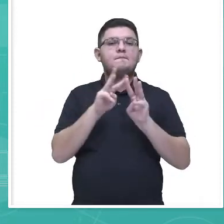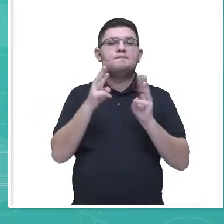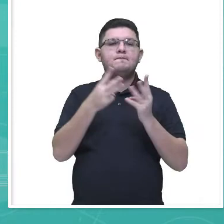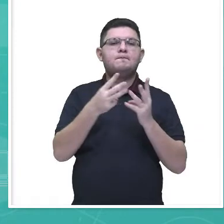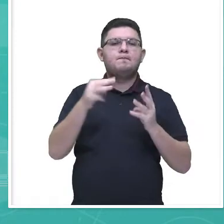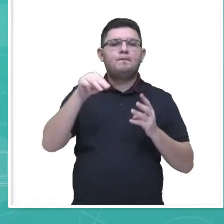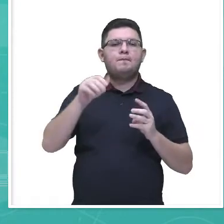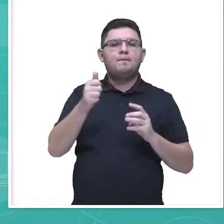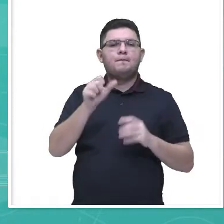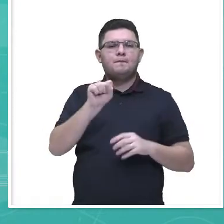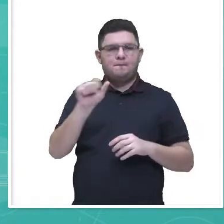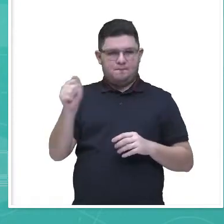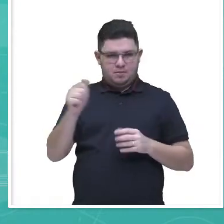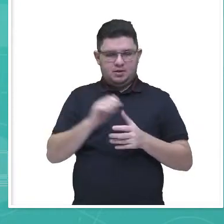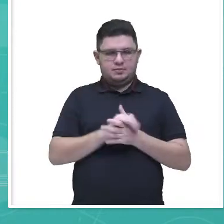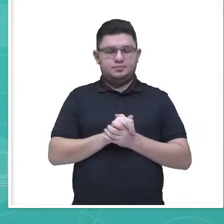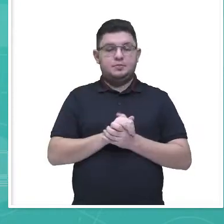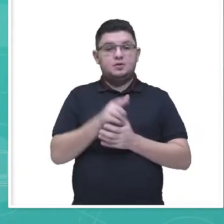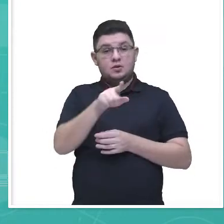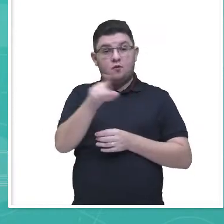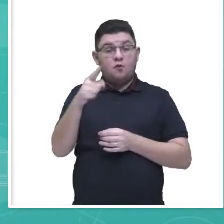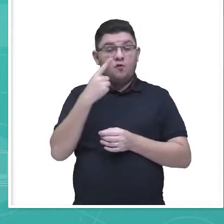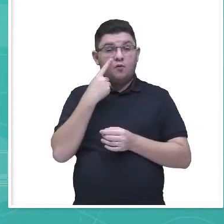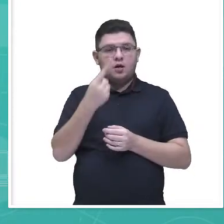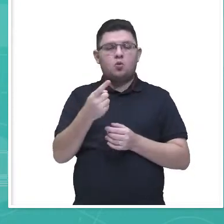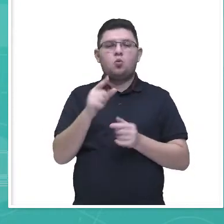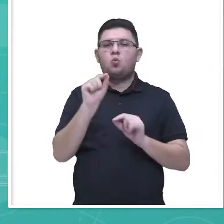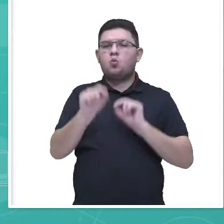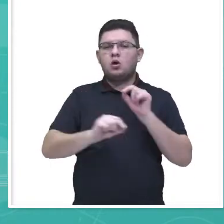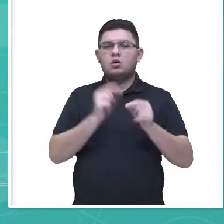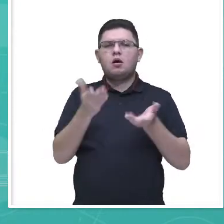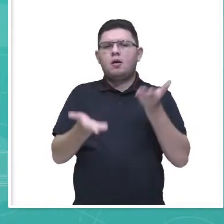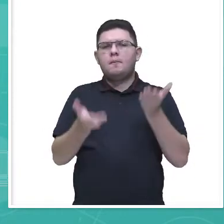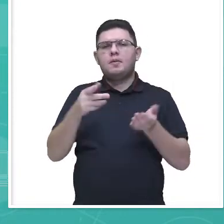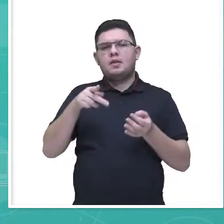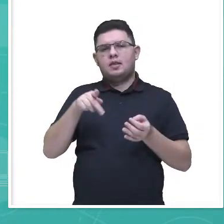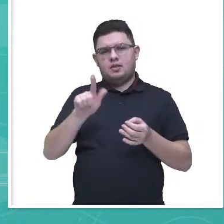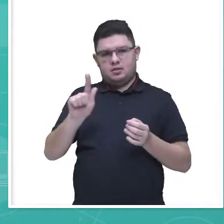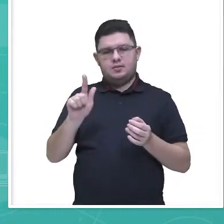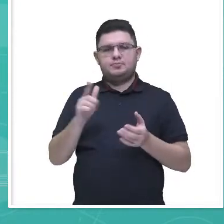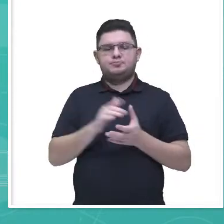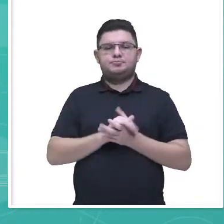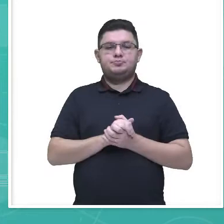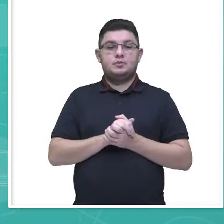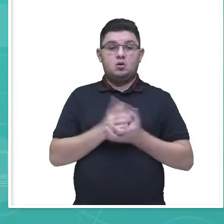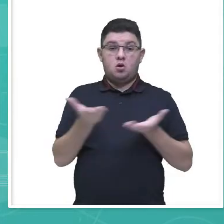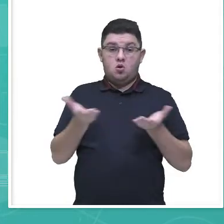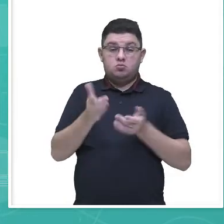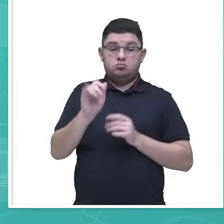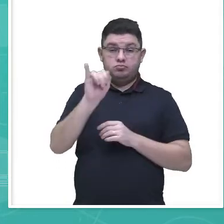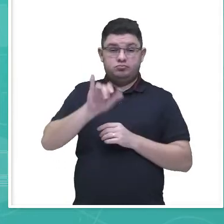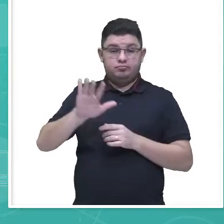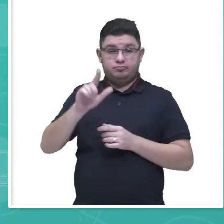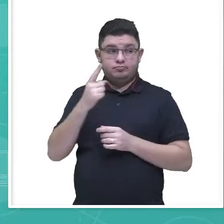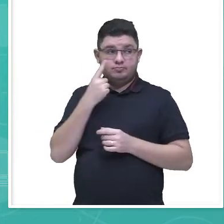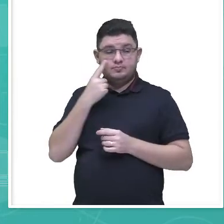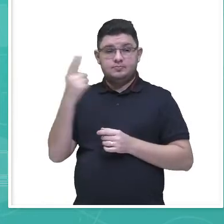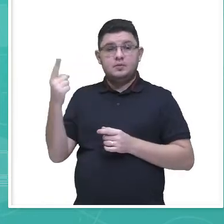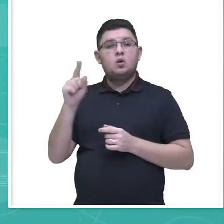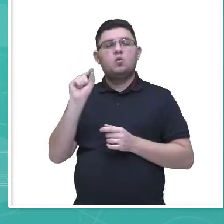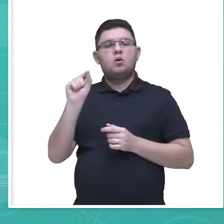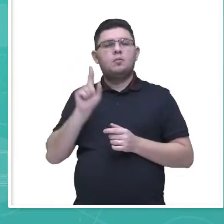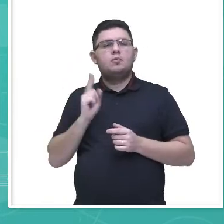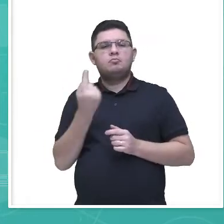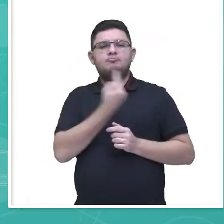tem de massa naquele momento, certo? Vamos ver agora uma imagem para a gente fazer algumas